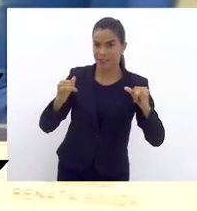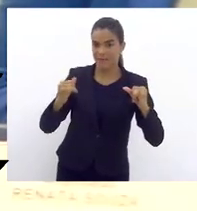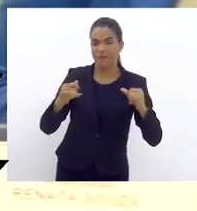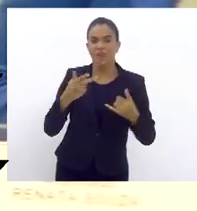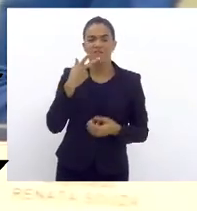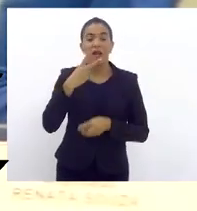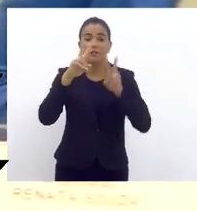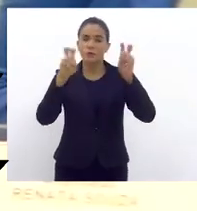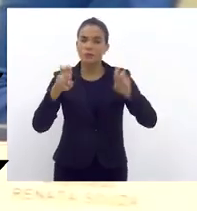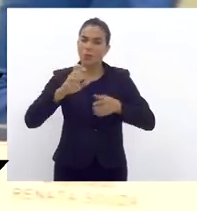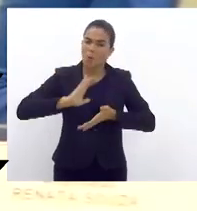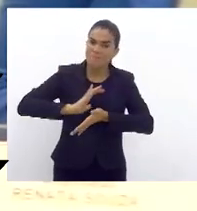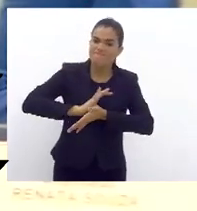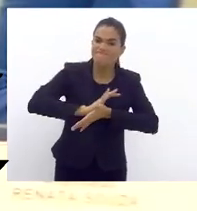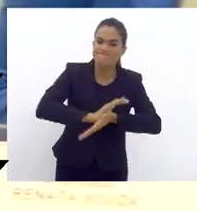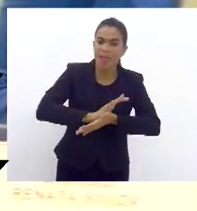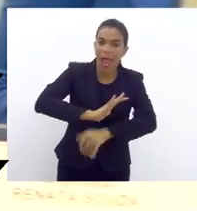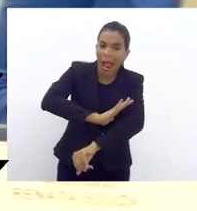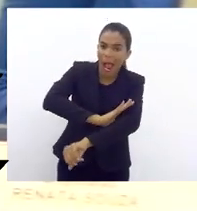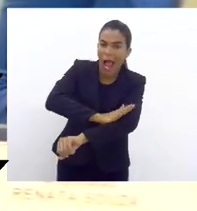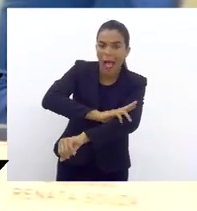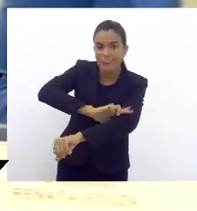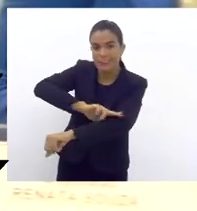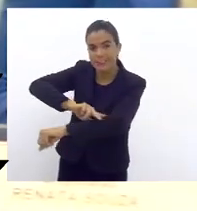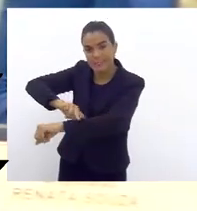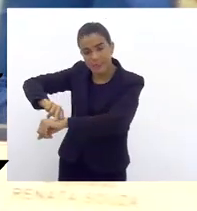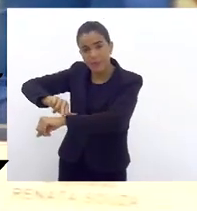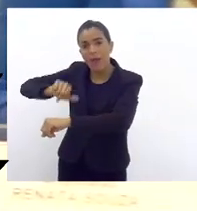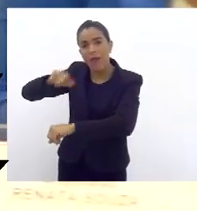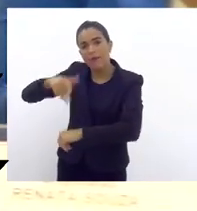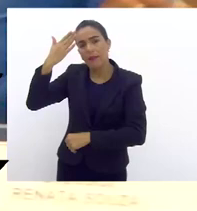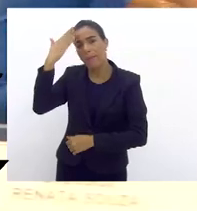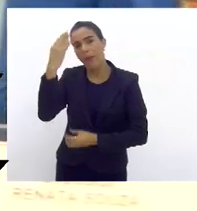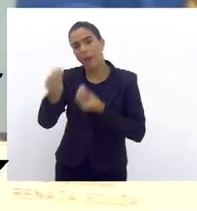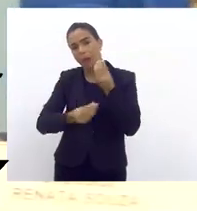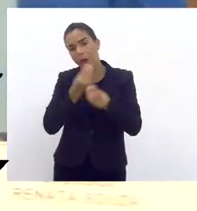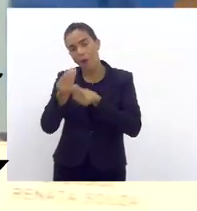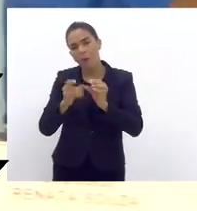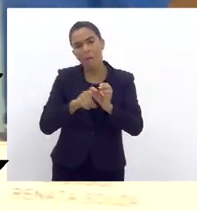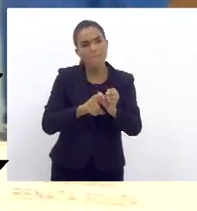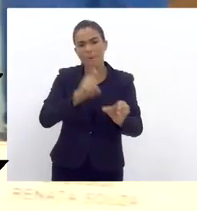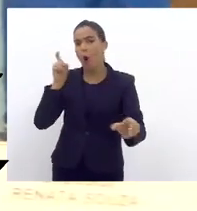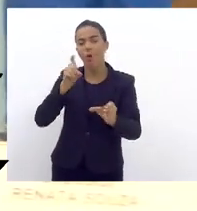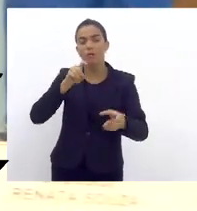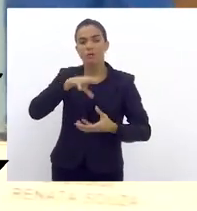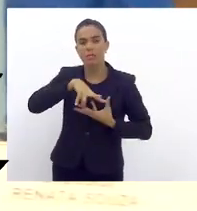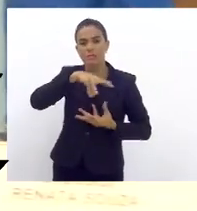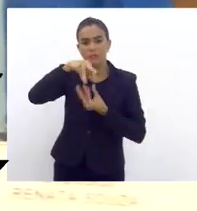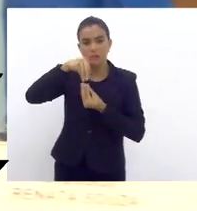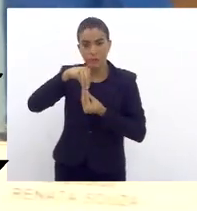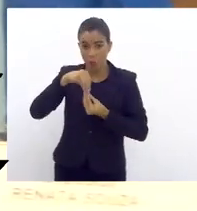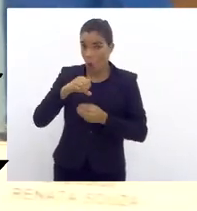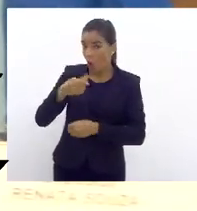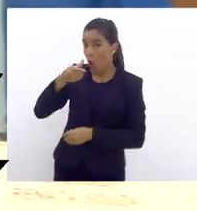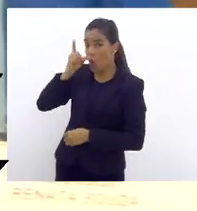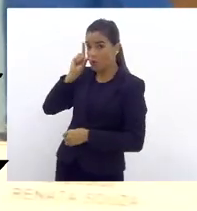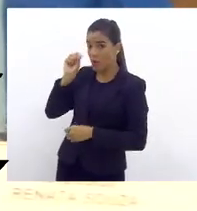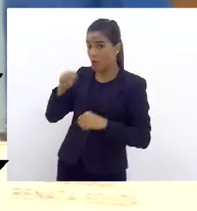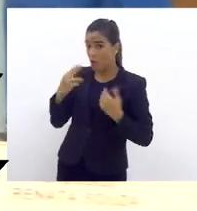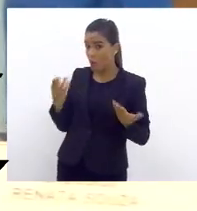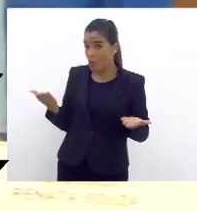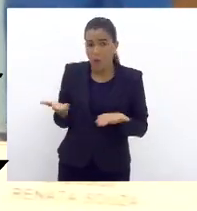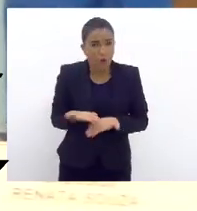aqui do racismo é entender o quanto que muitas vezes a retirada da nossa espiritualidade seja no ontem ou no hoje